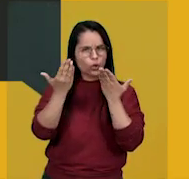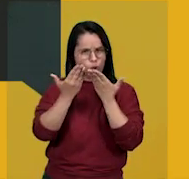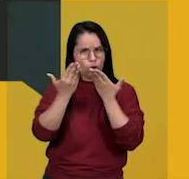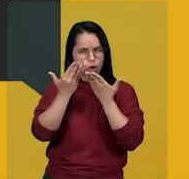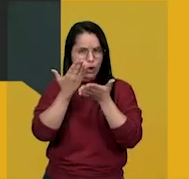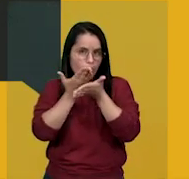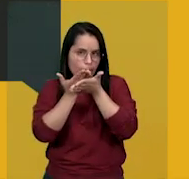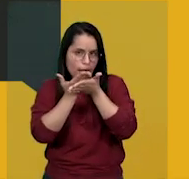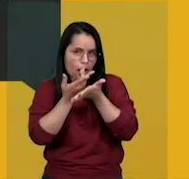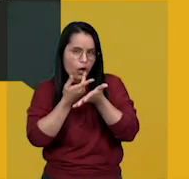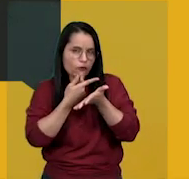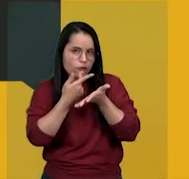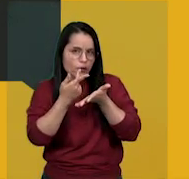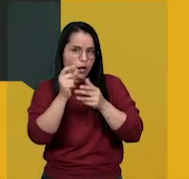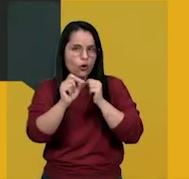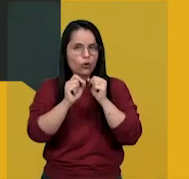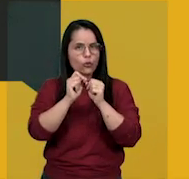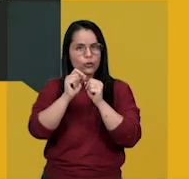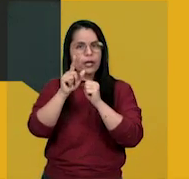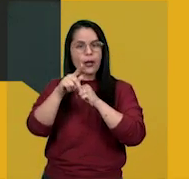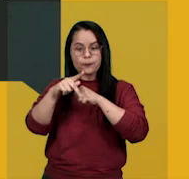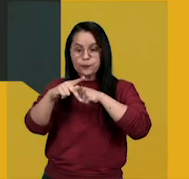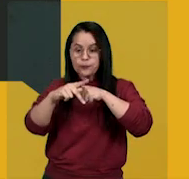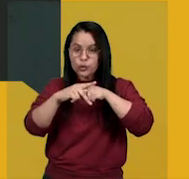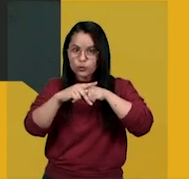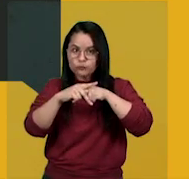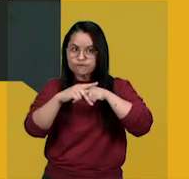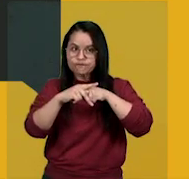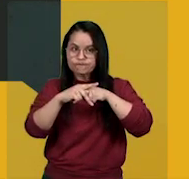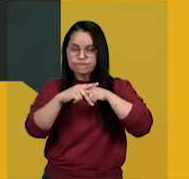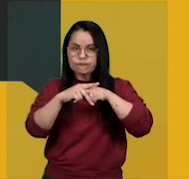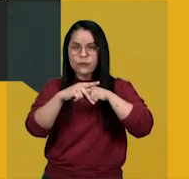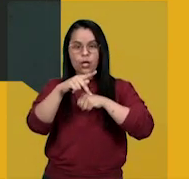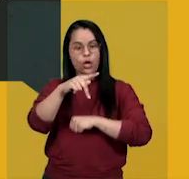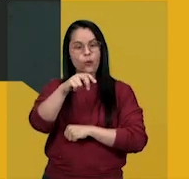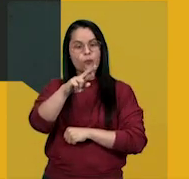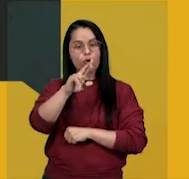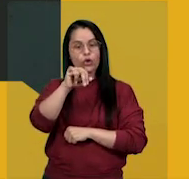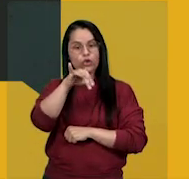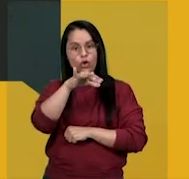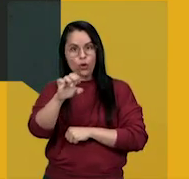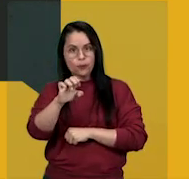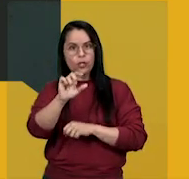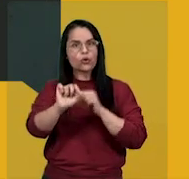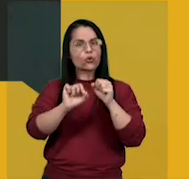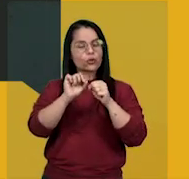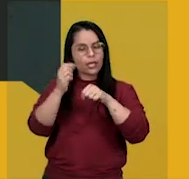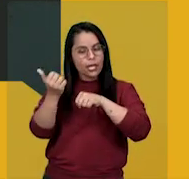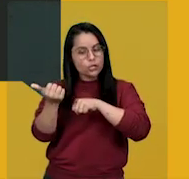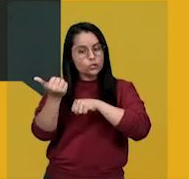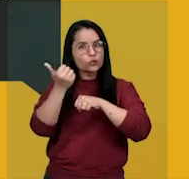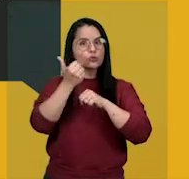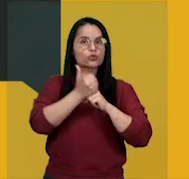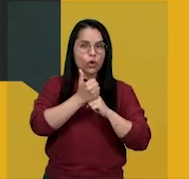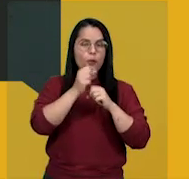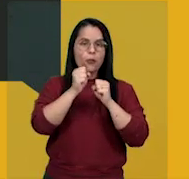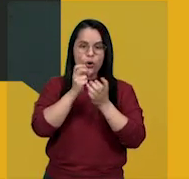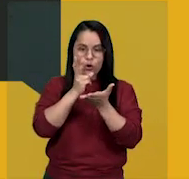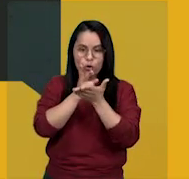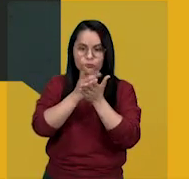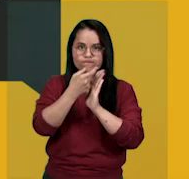nessa aula são as pronominais. Estas substituições garantem a continuidade do